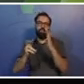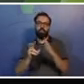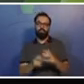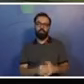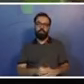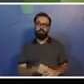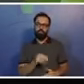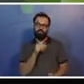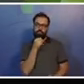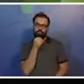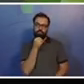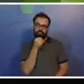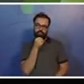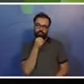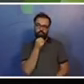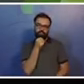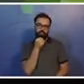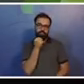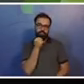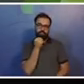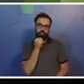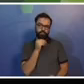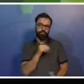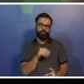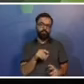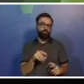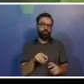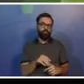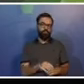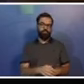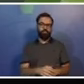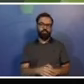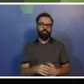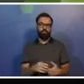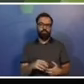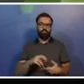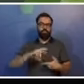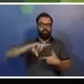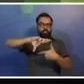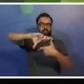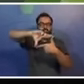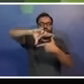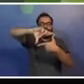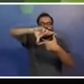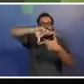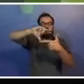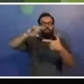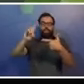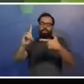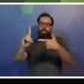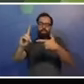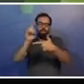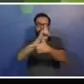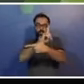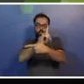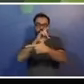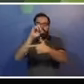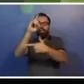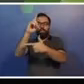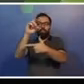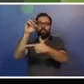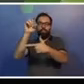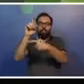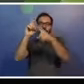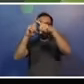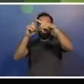problema. É o que nós temos aqui, ó. Um retângulo, o lado menor é D, o lado